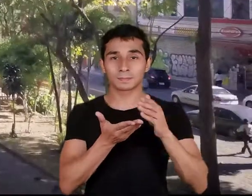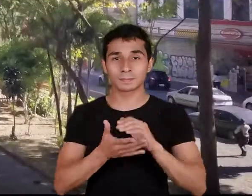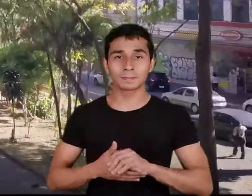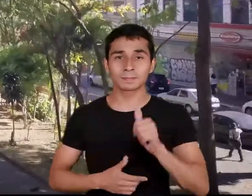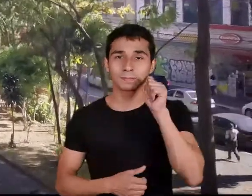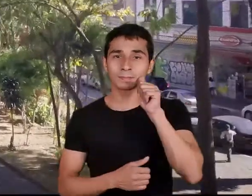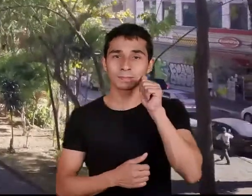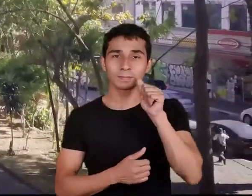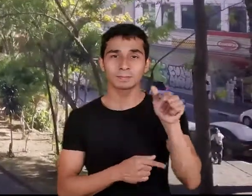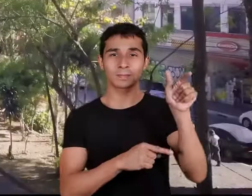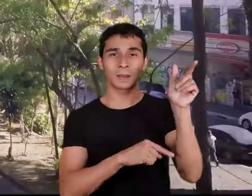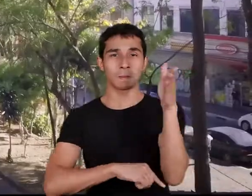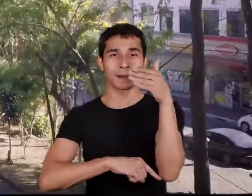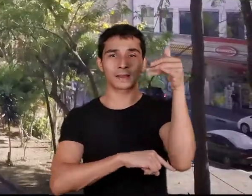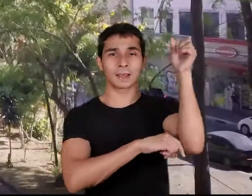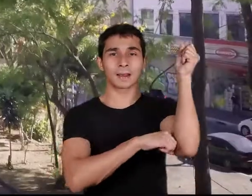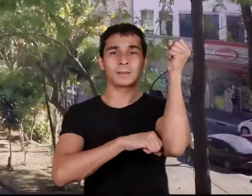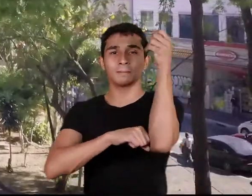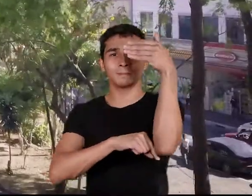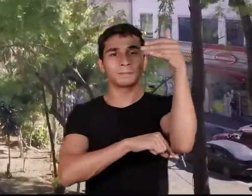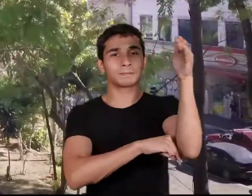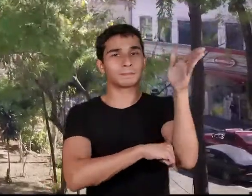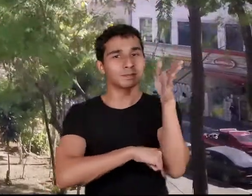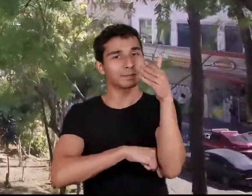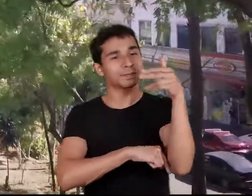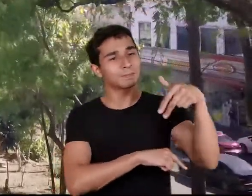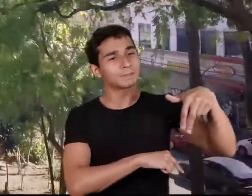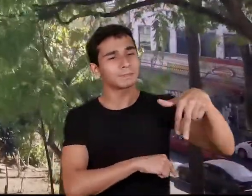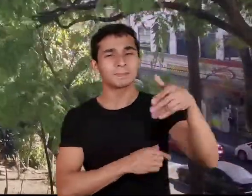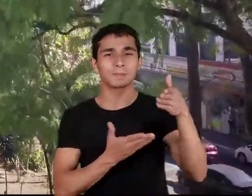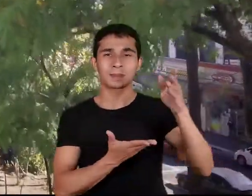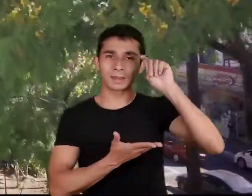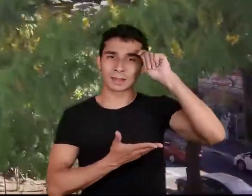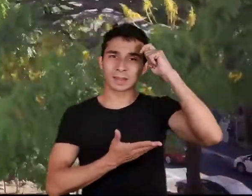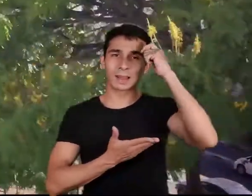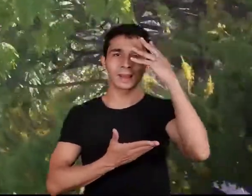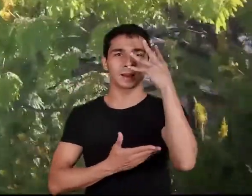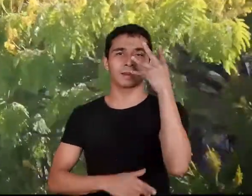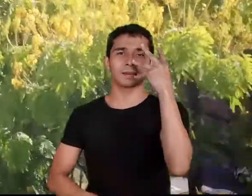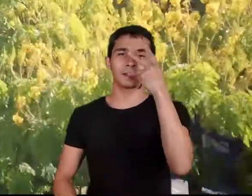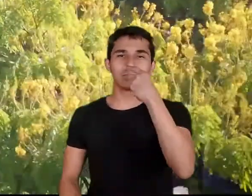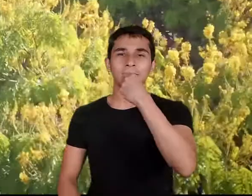Ela é a dama, porta-bandeira, beleza preta.